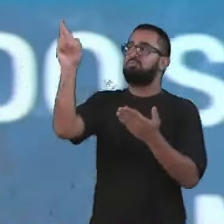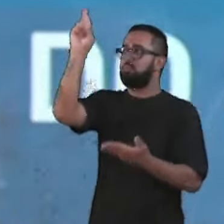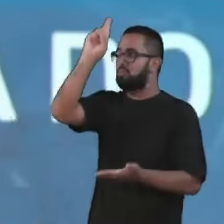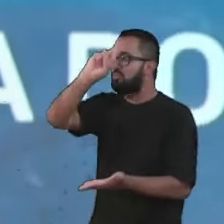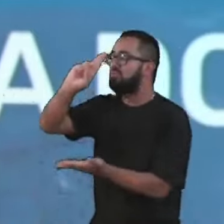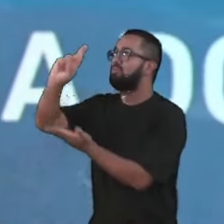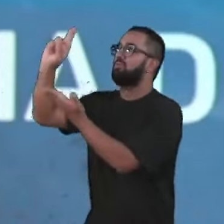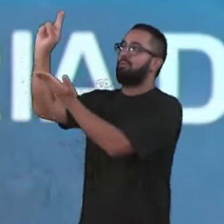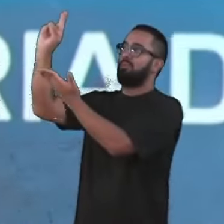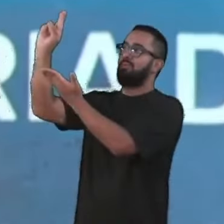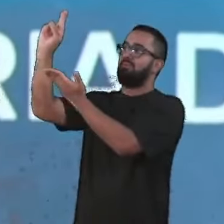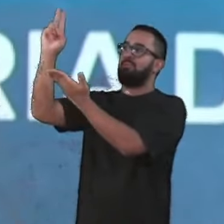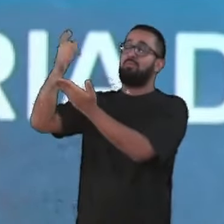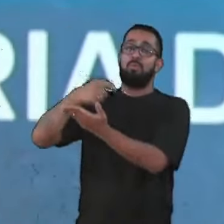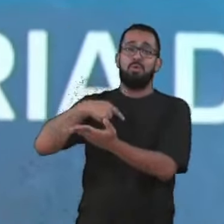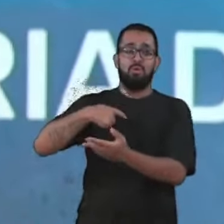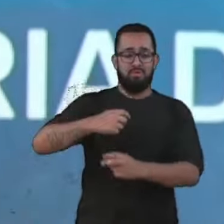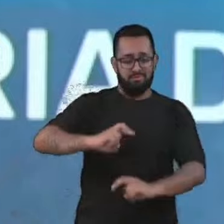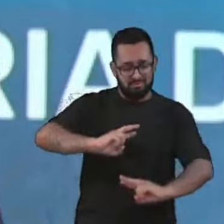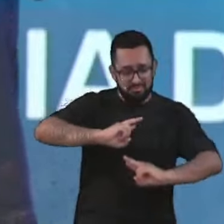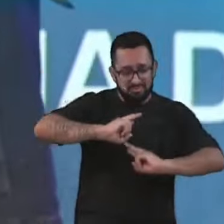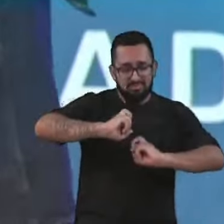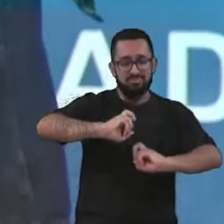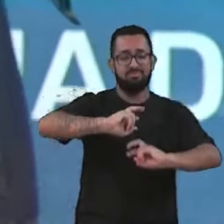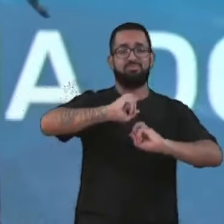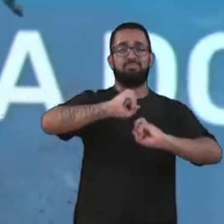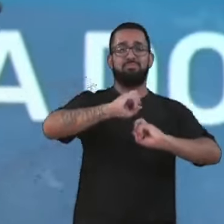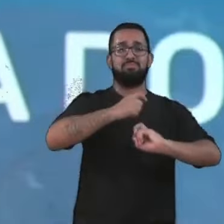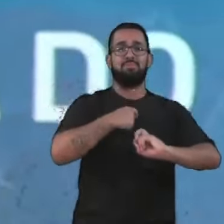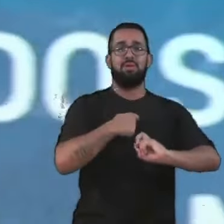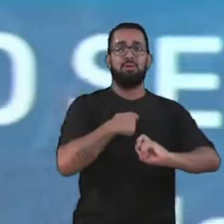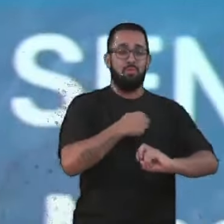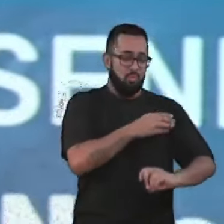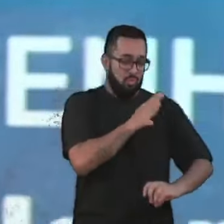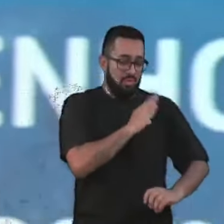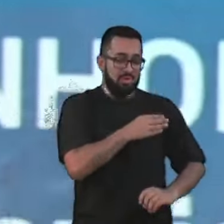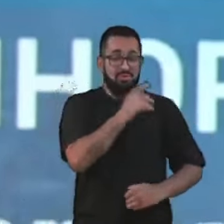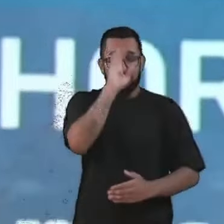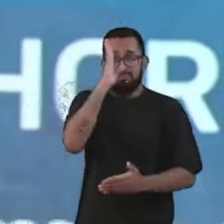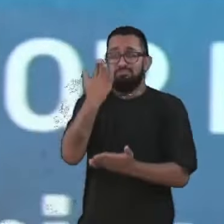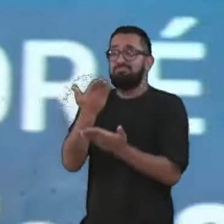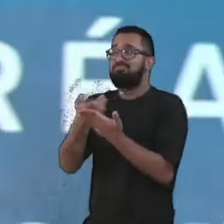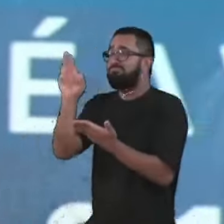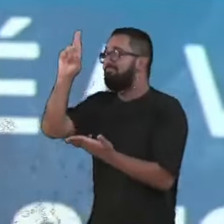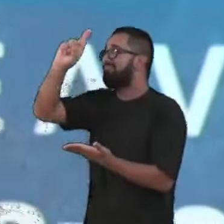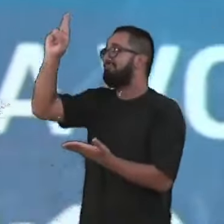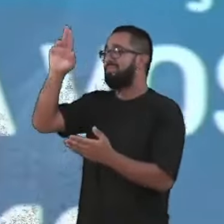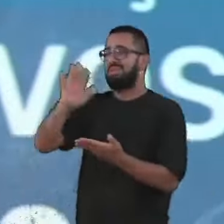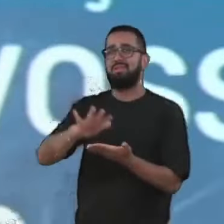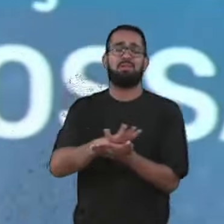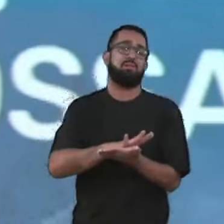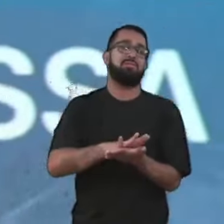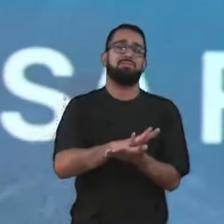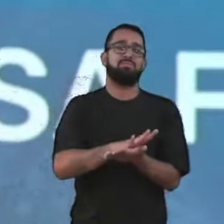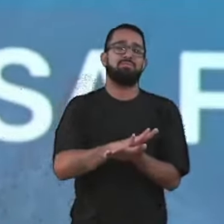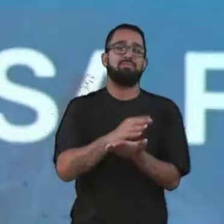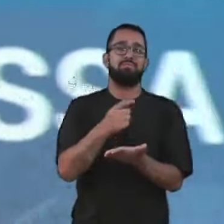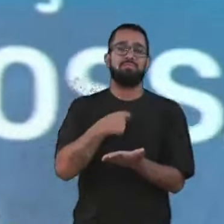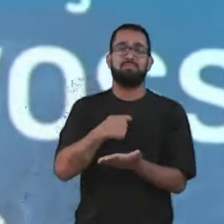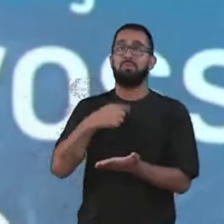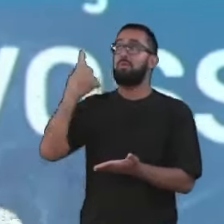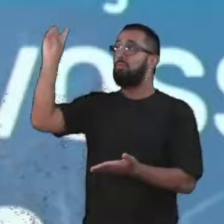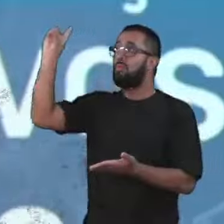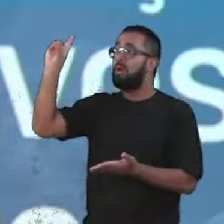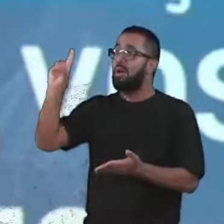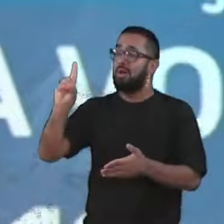que não se alegra em Ti. Vê se há em mim. Molda os meus caminhos. E me guia pelos caminhos eternos. Vê se há